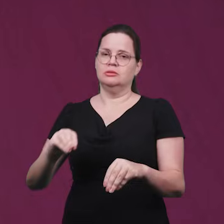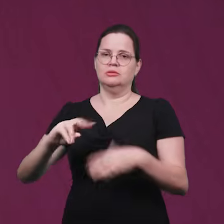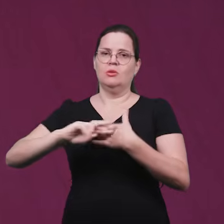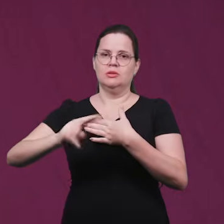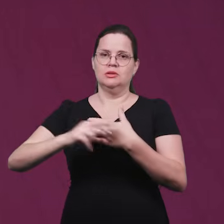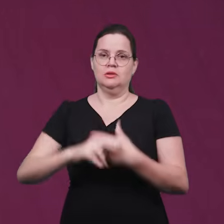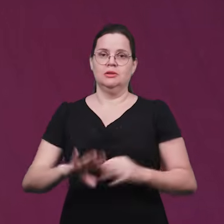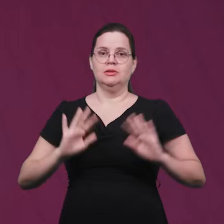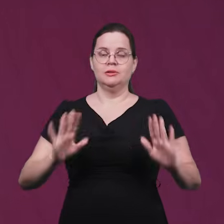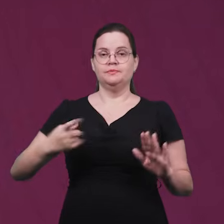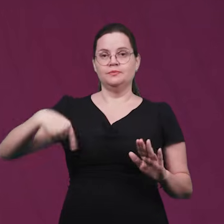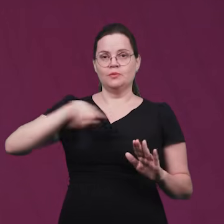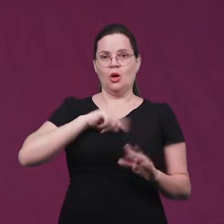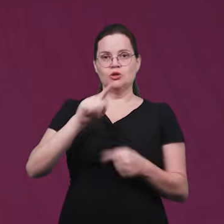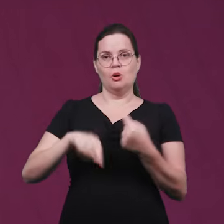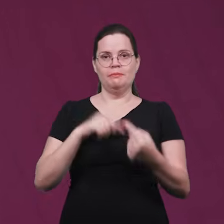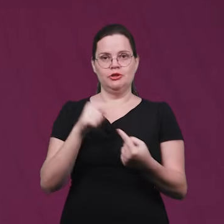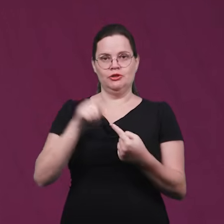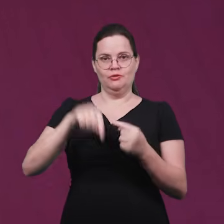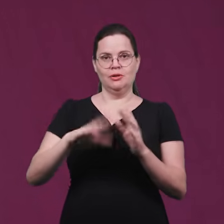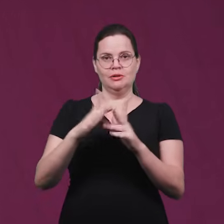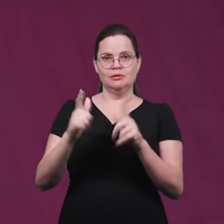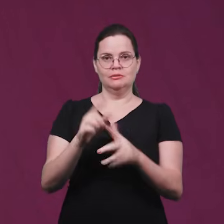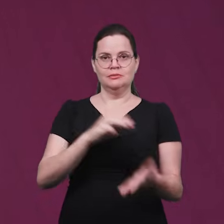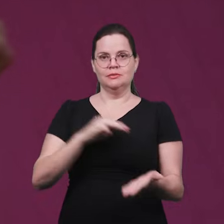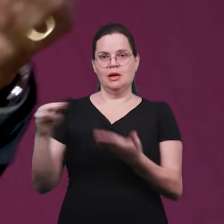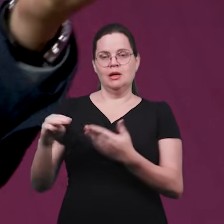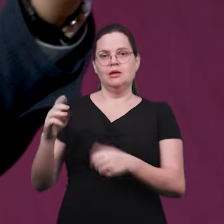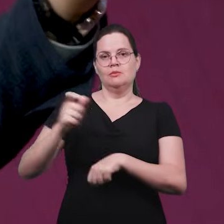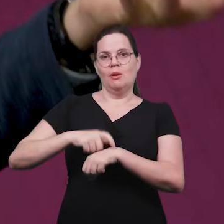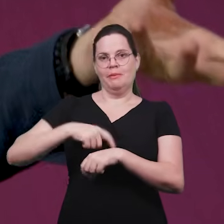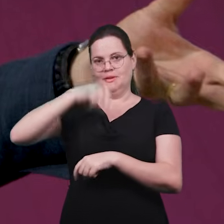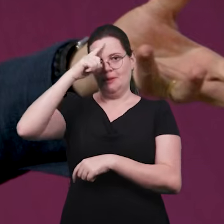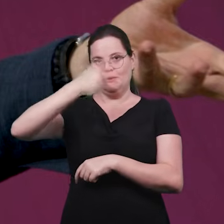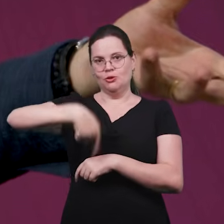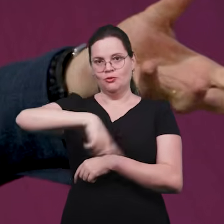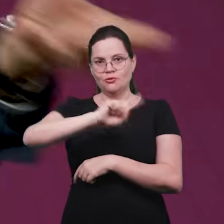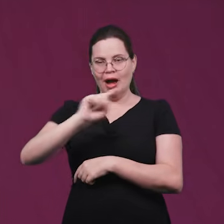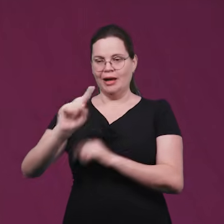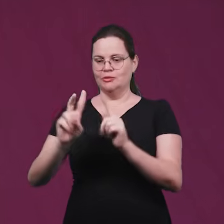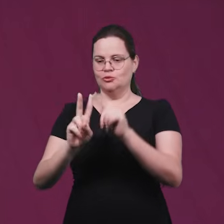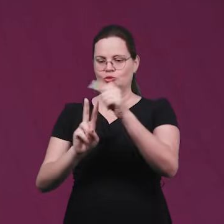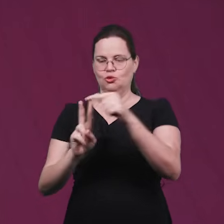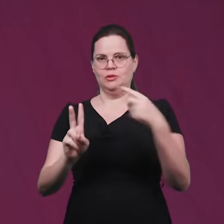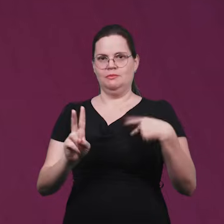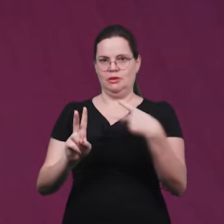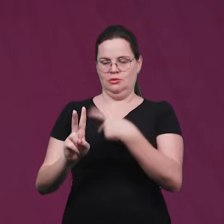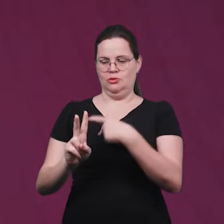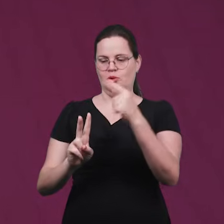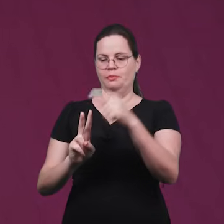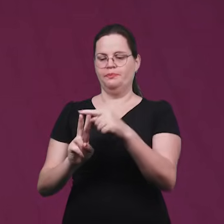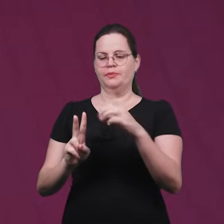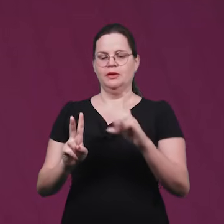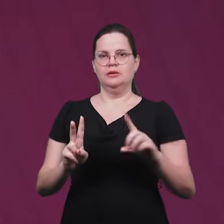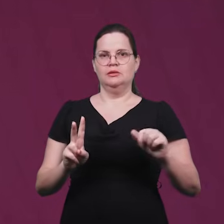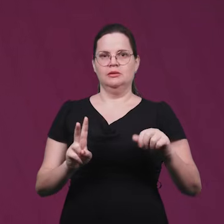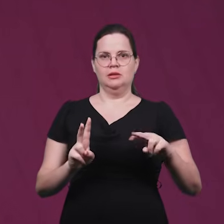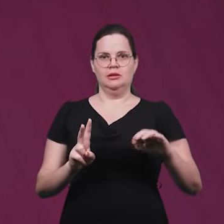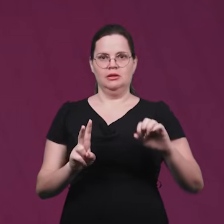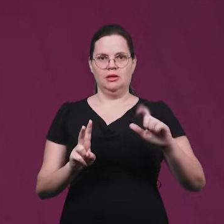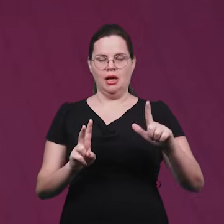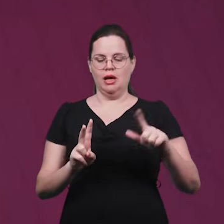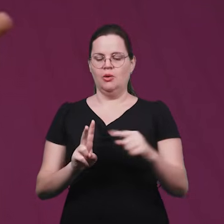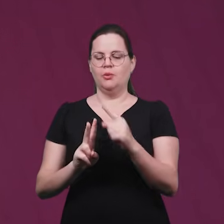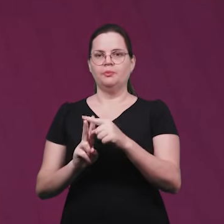o objetivo do Conselho da Igreja, ao enviar esses 2 missionários, tanto o pastor Daniel Santana,